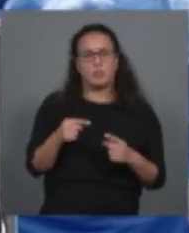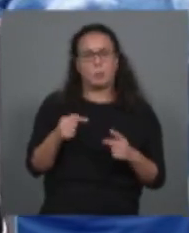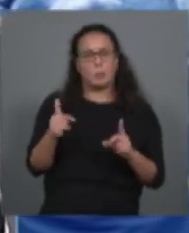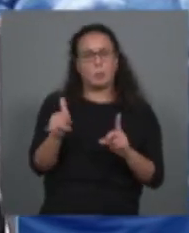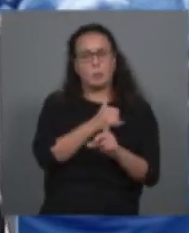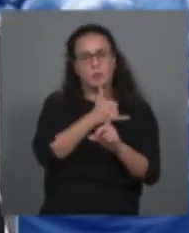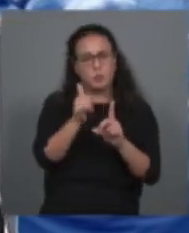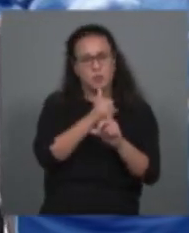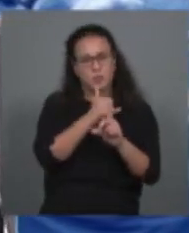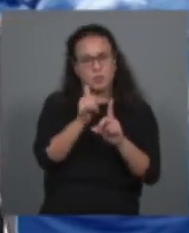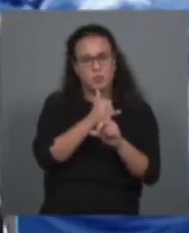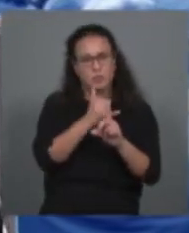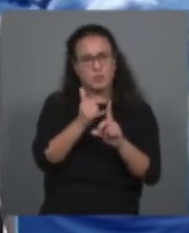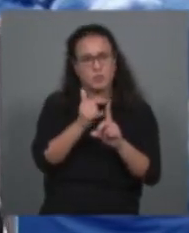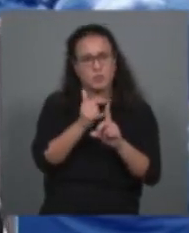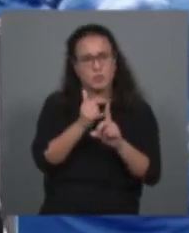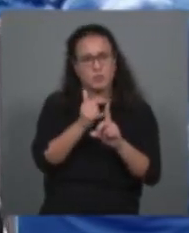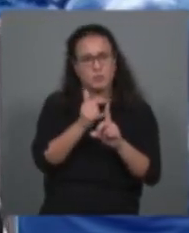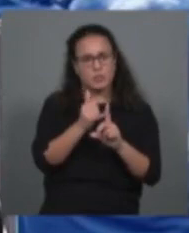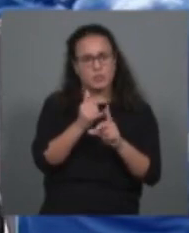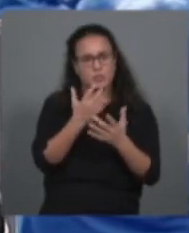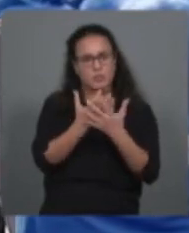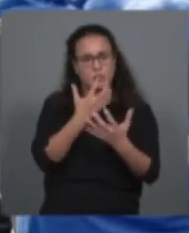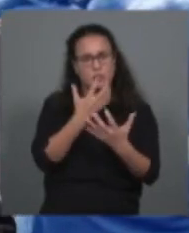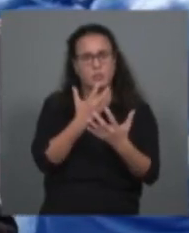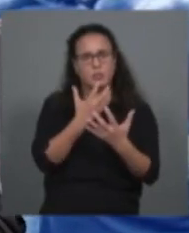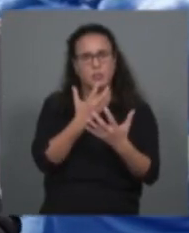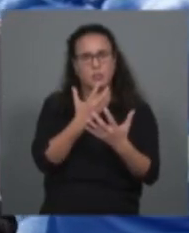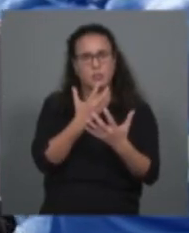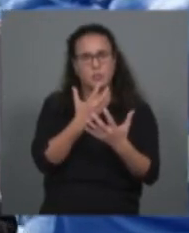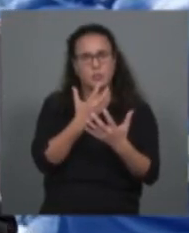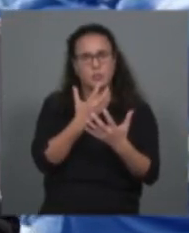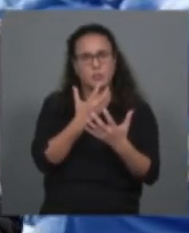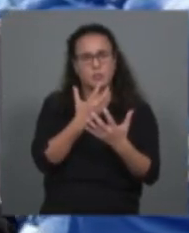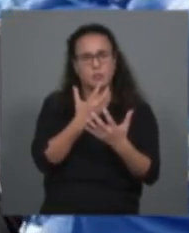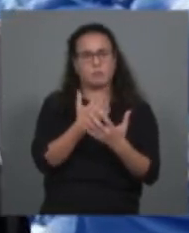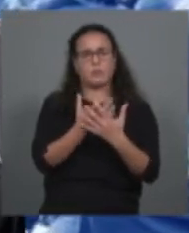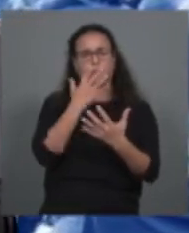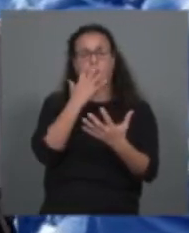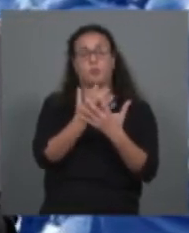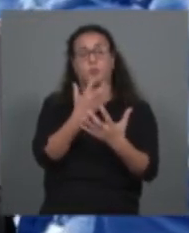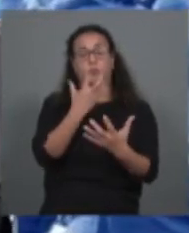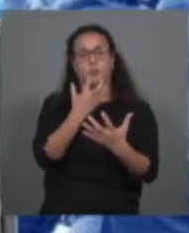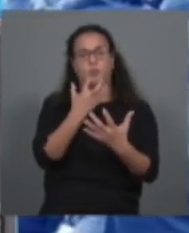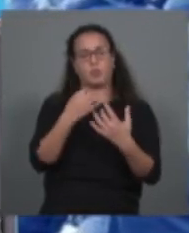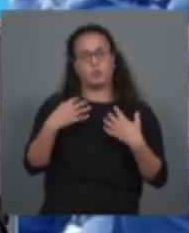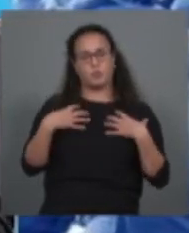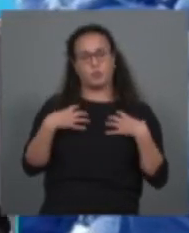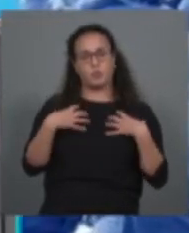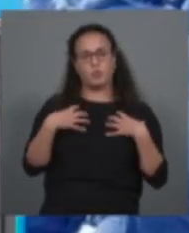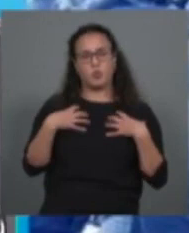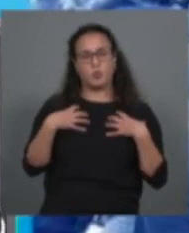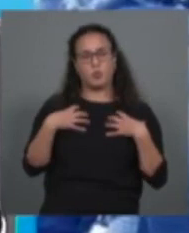visível, uma violência que é mais chocante, talvez, desculpem, corporal, não é? Que tem uma